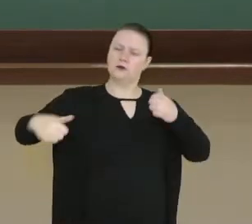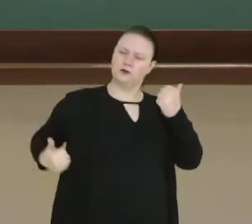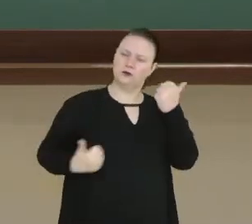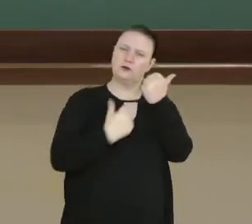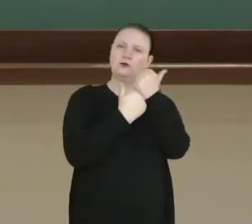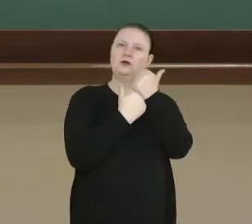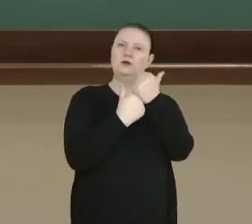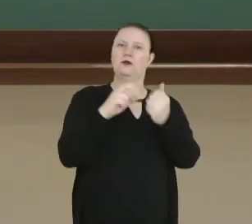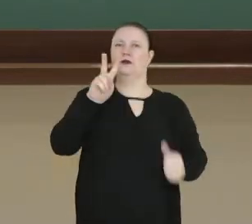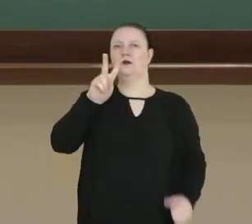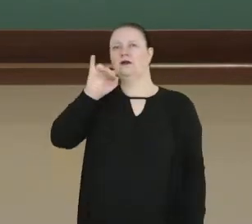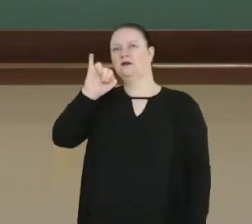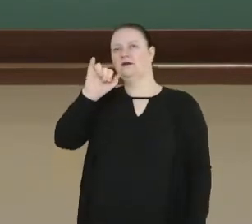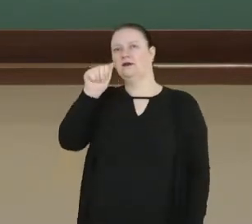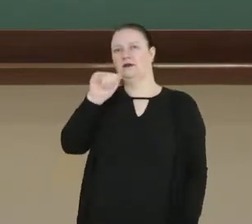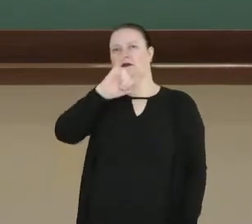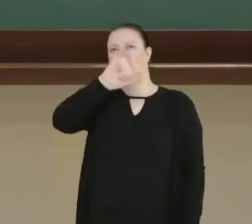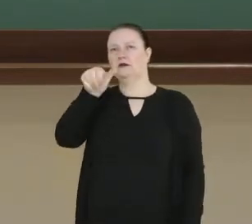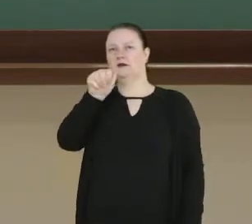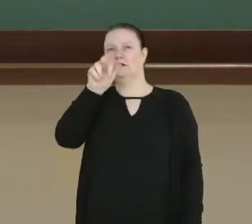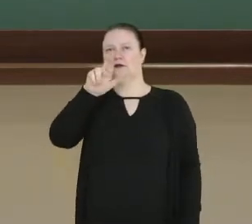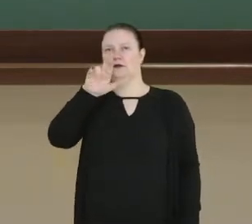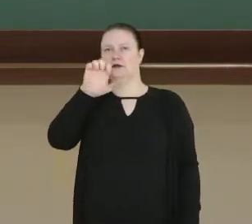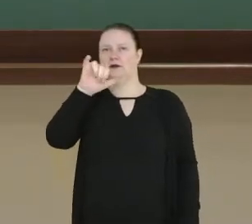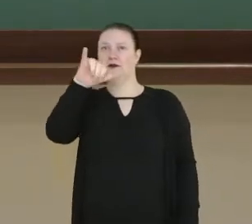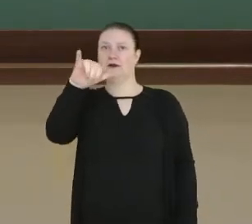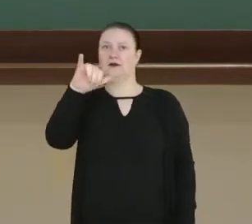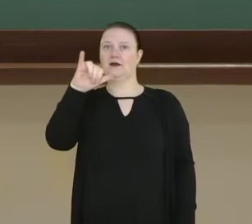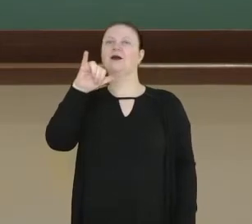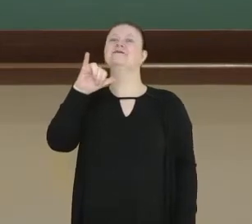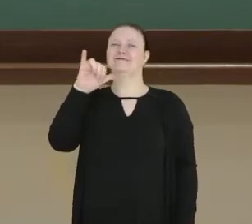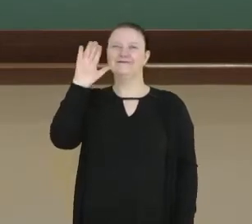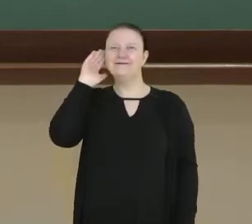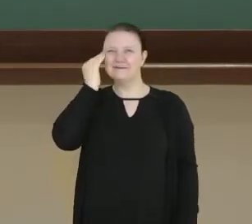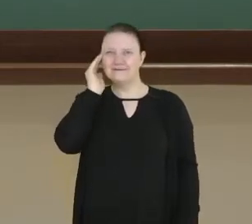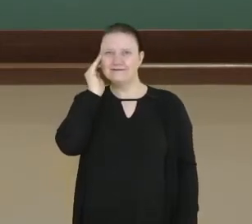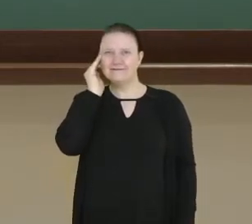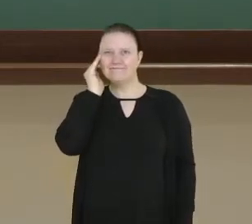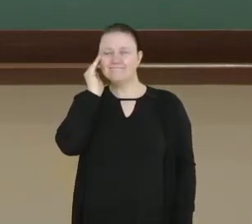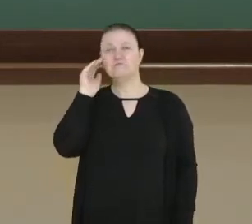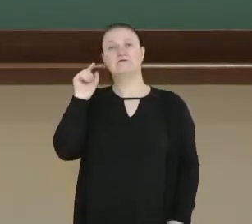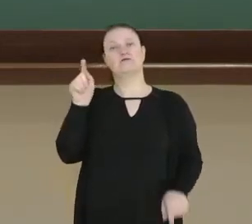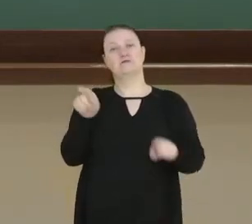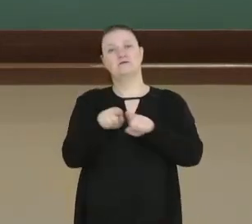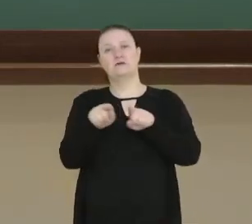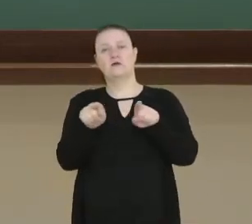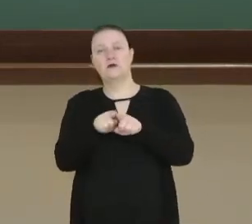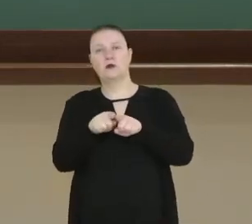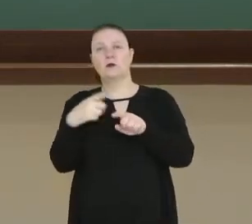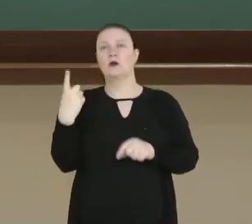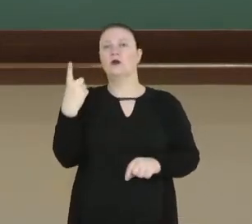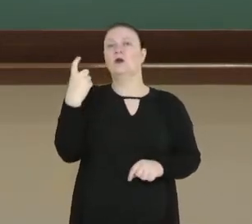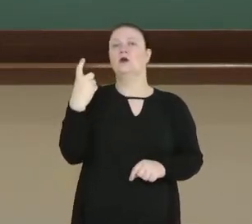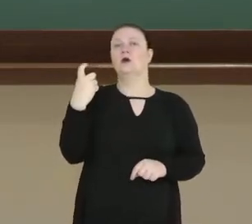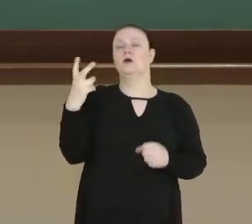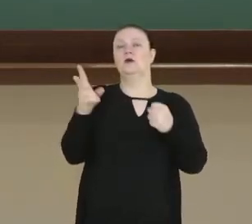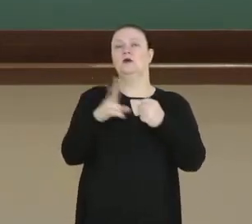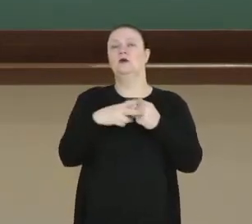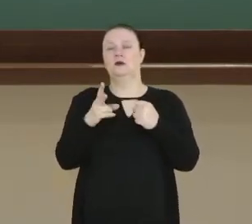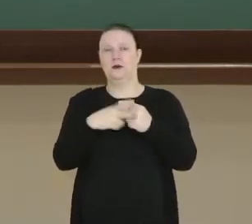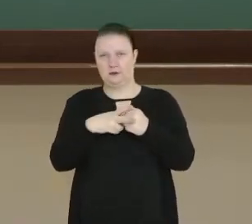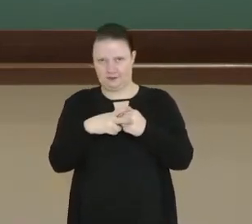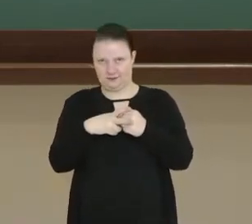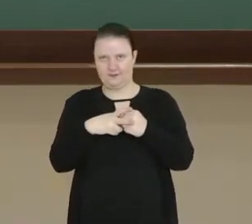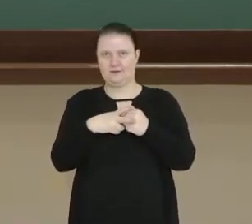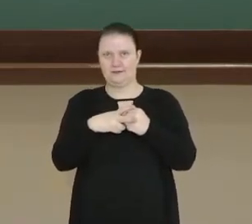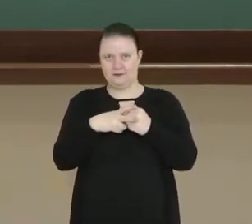viajarei, certo? Então, eu percebo que vou viajar é uma locução verbal. E conta, então, como um único verbo quando eu tenho a locução